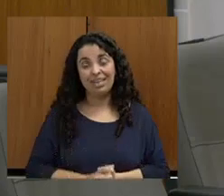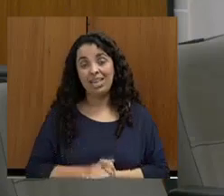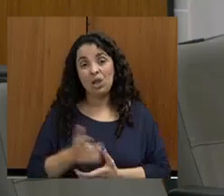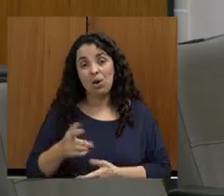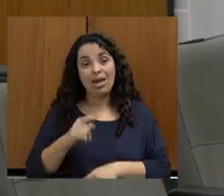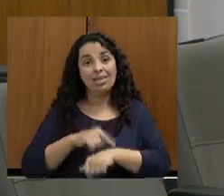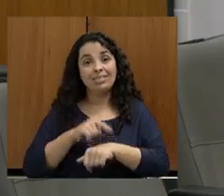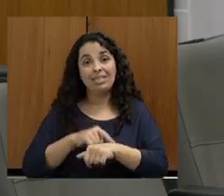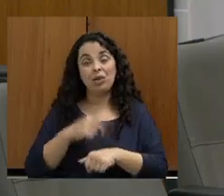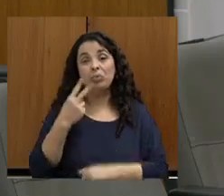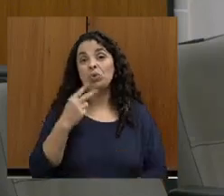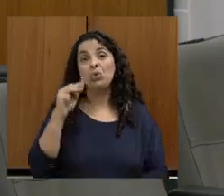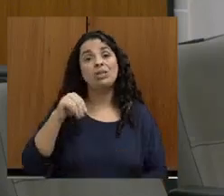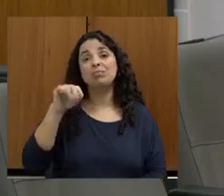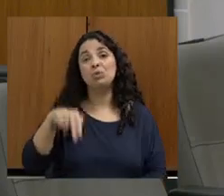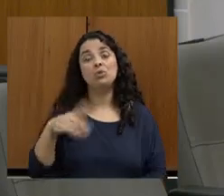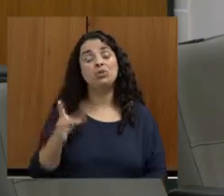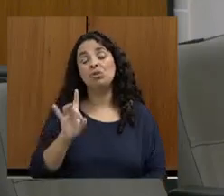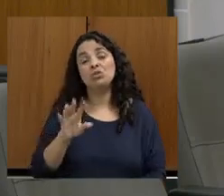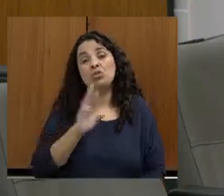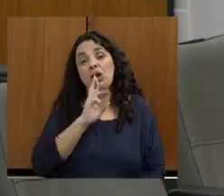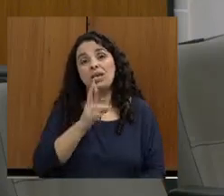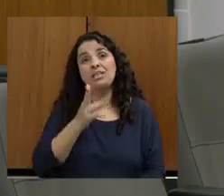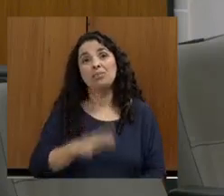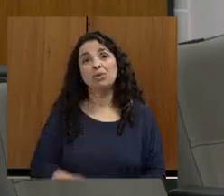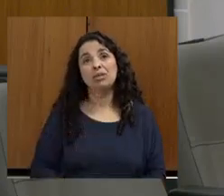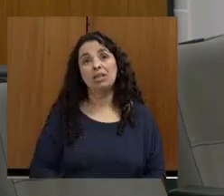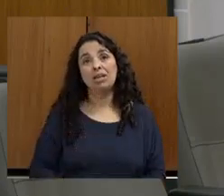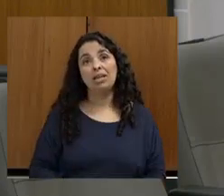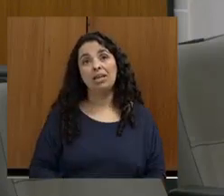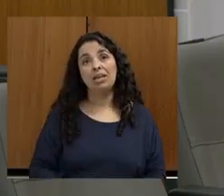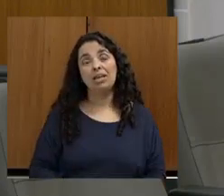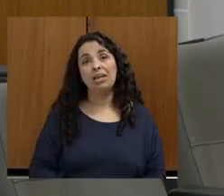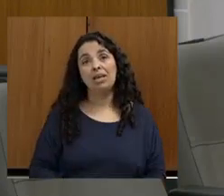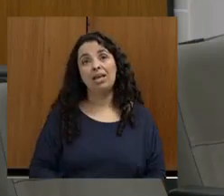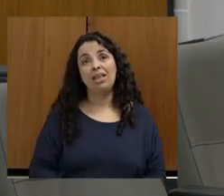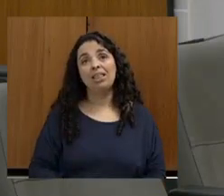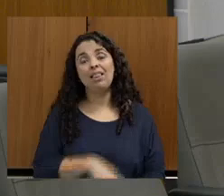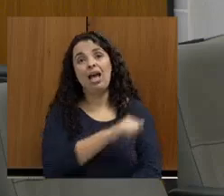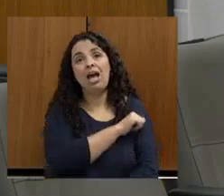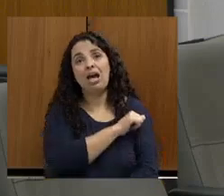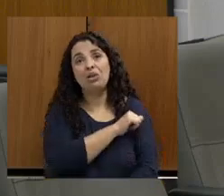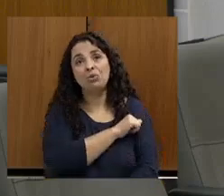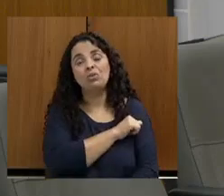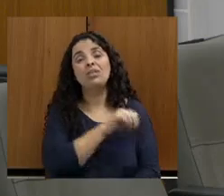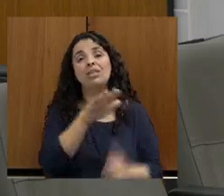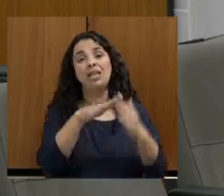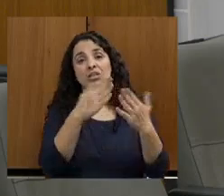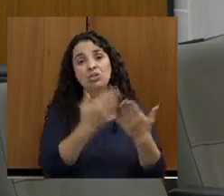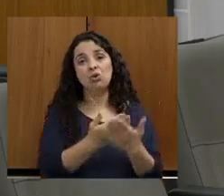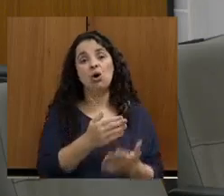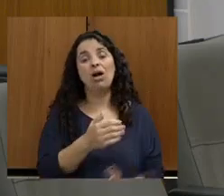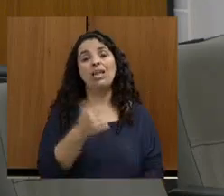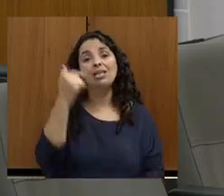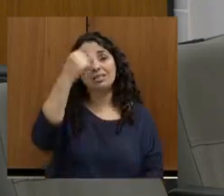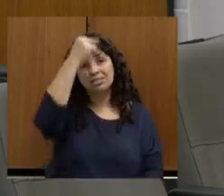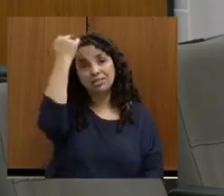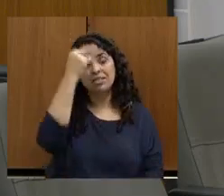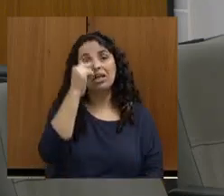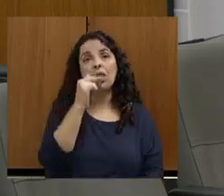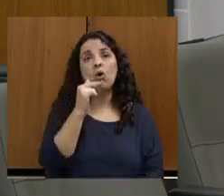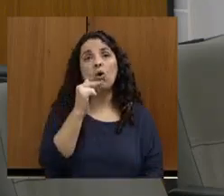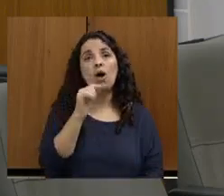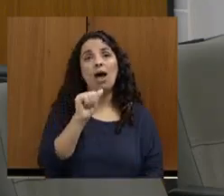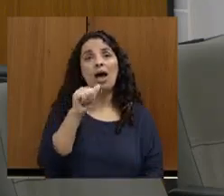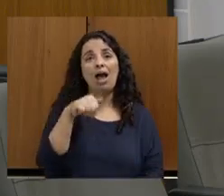as respostas da aluna do Santo Tomás de Aquino, Sara Rareff. Diga